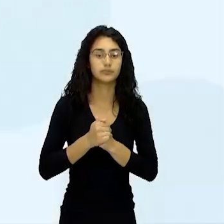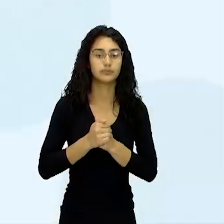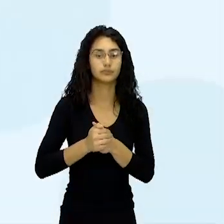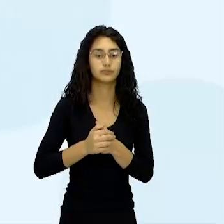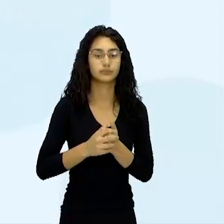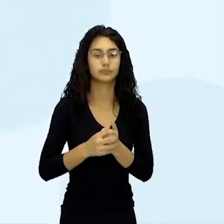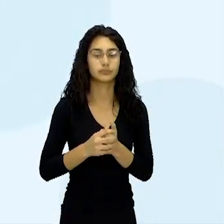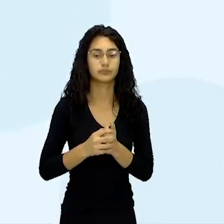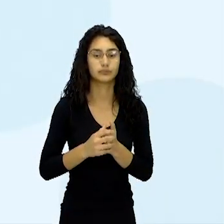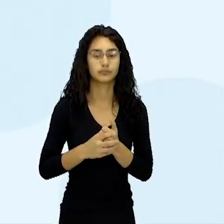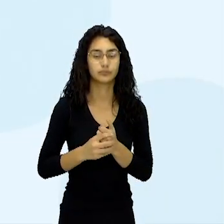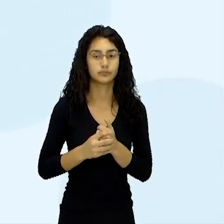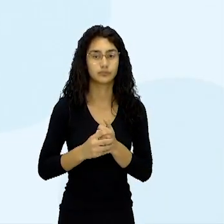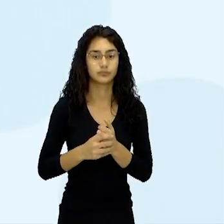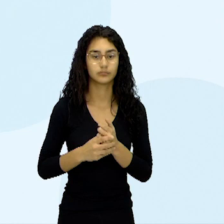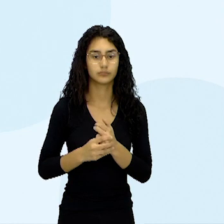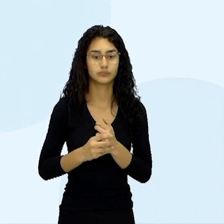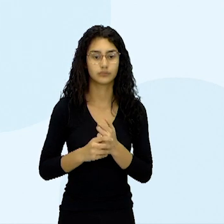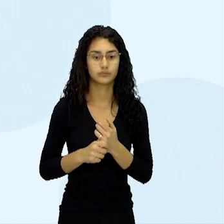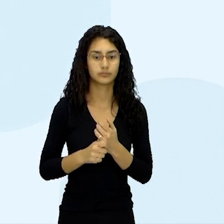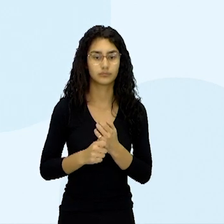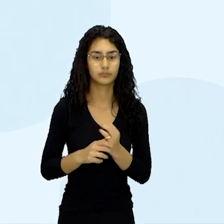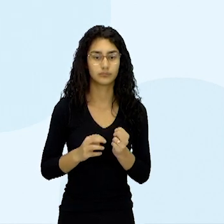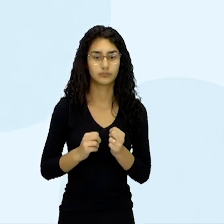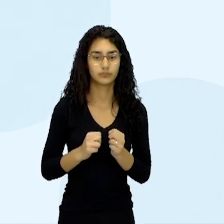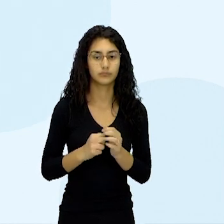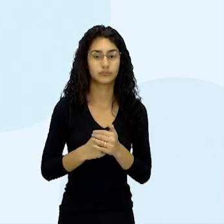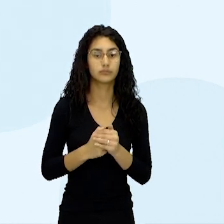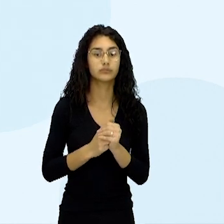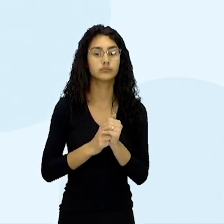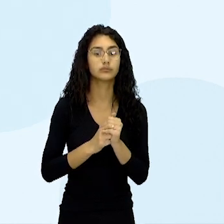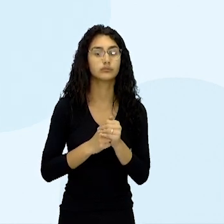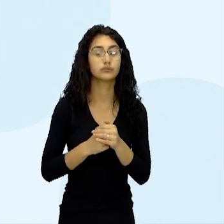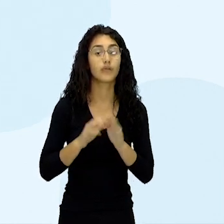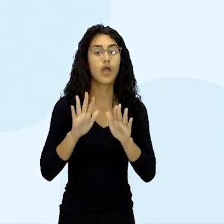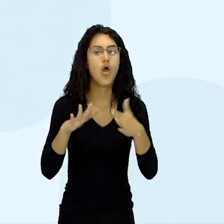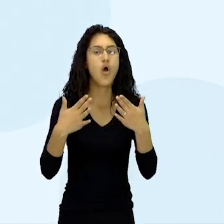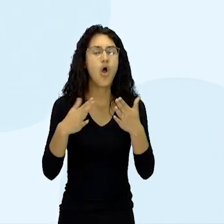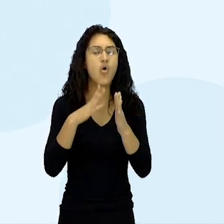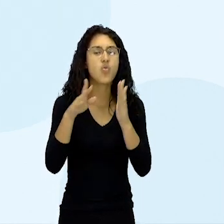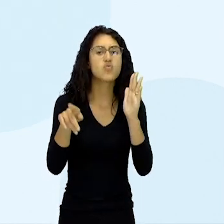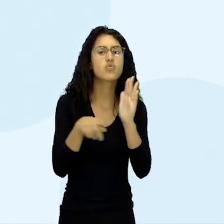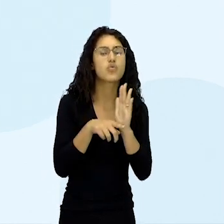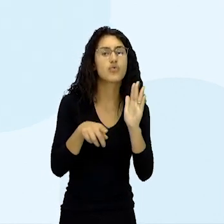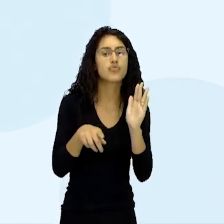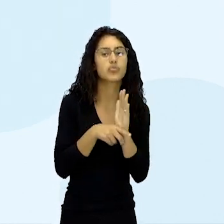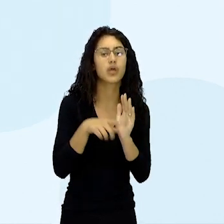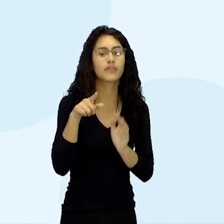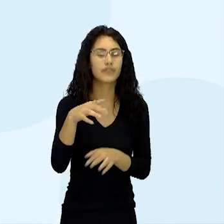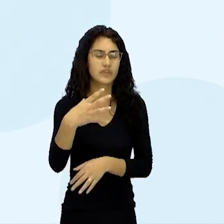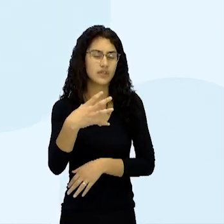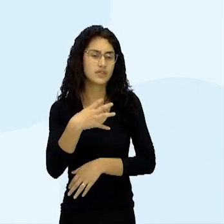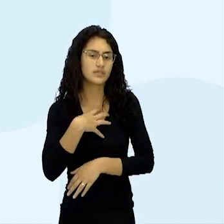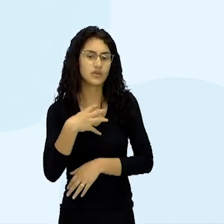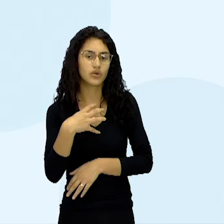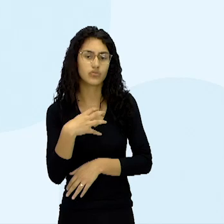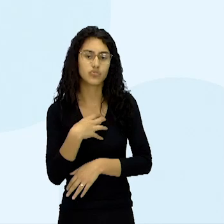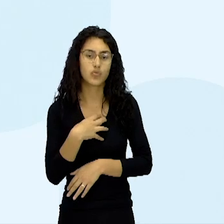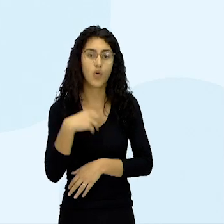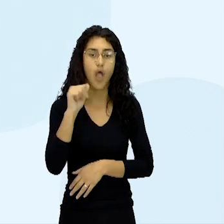enxergando, né? Como eu disse para vocês, não dava. Quero, por favor. Quando foi a última vez que você se